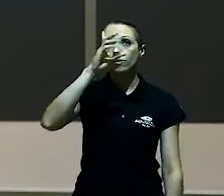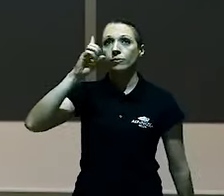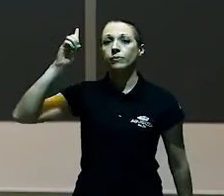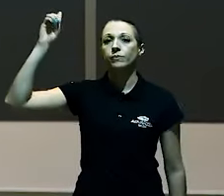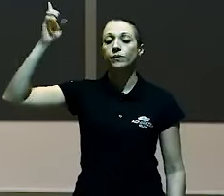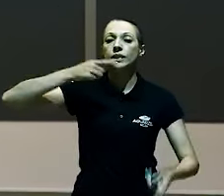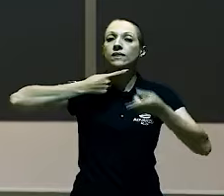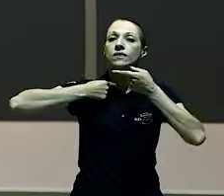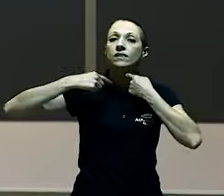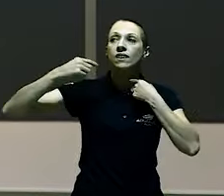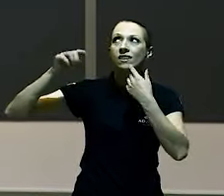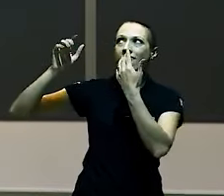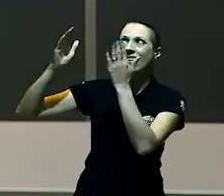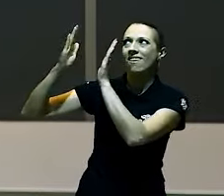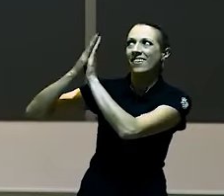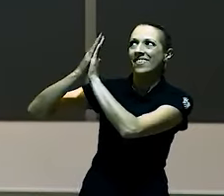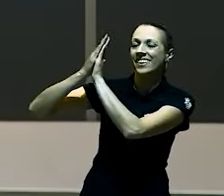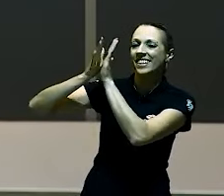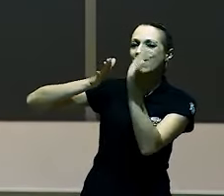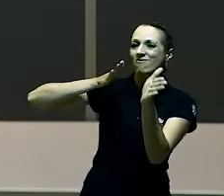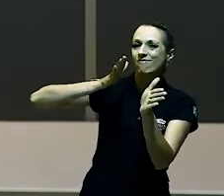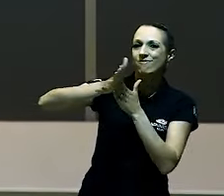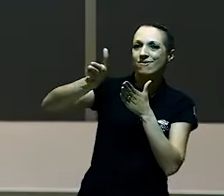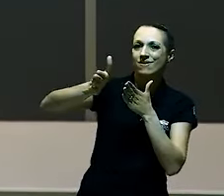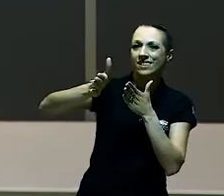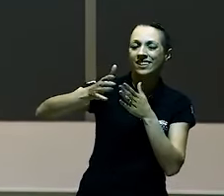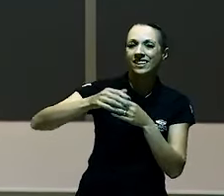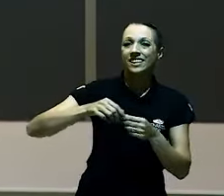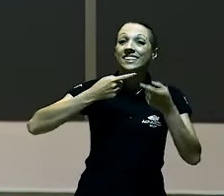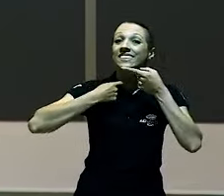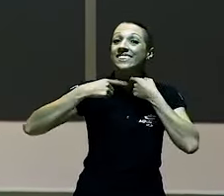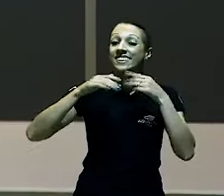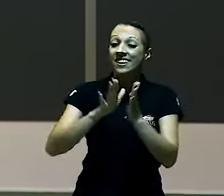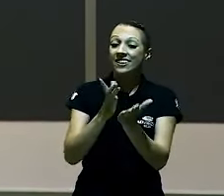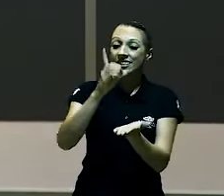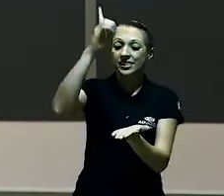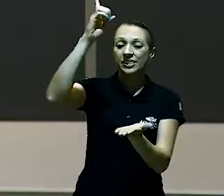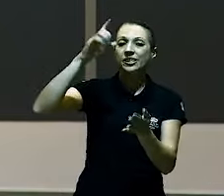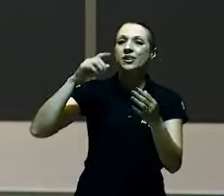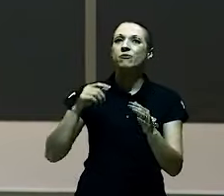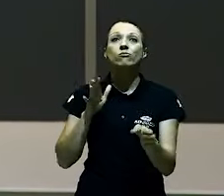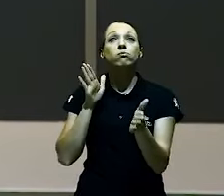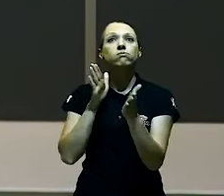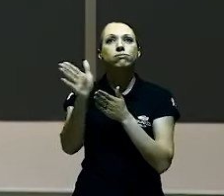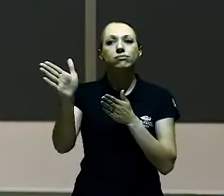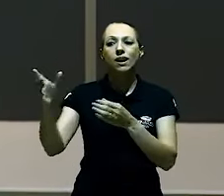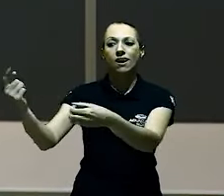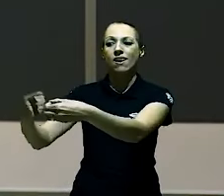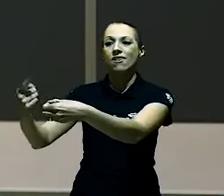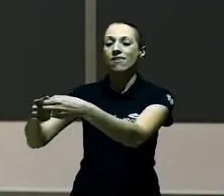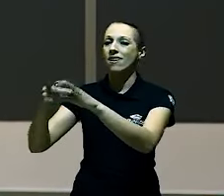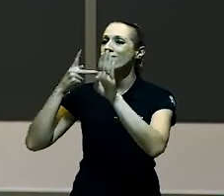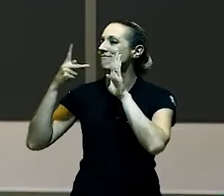presença, ele queria fugir da palavra. Ele queria ir para Tarsis, porque em Tarsis não havia profeta, em Tarsis não havia palavra,